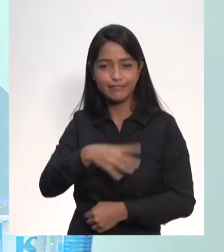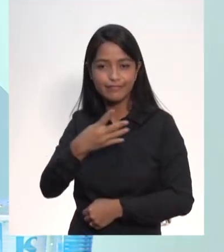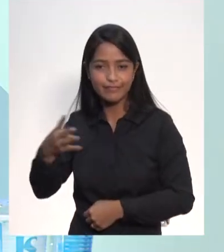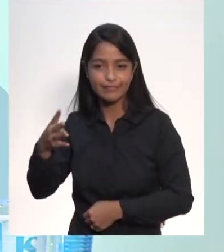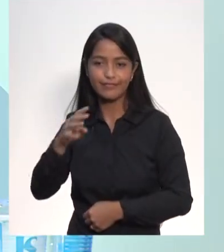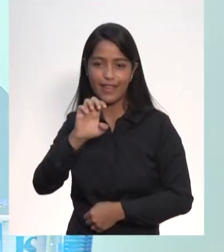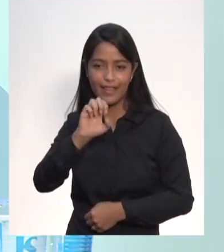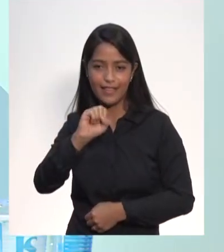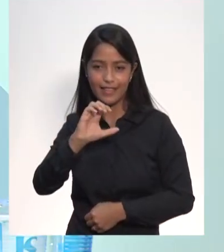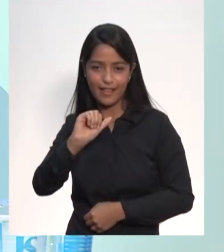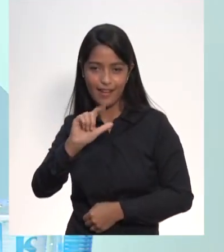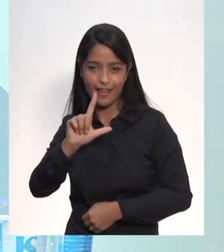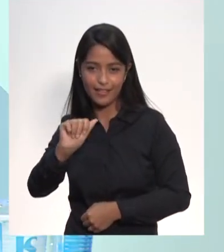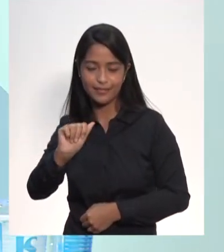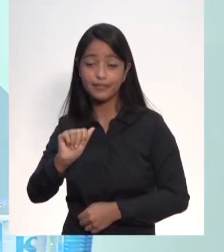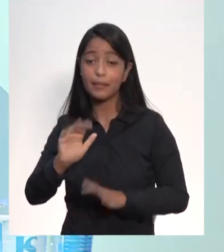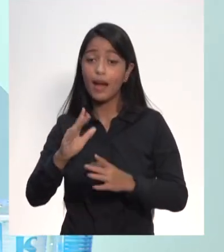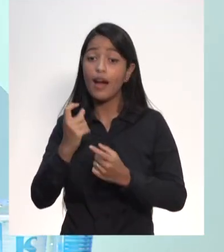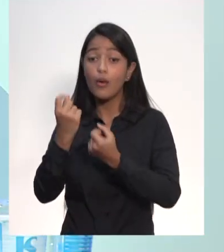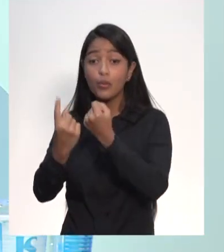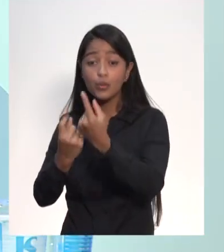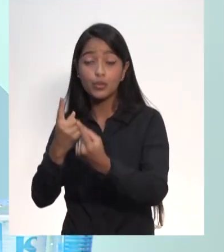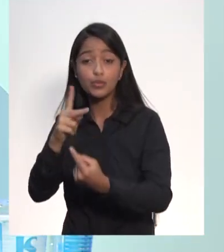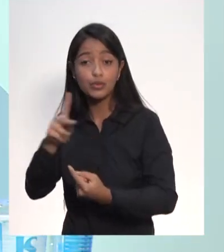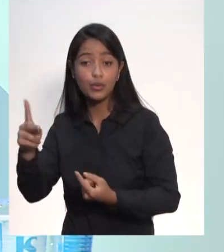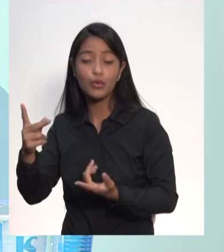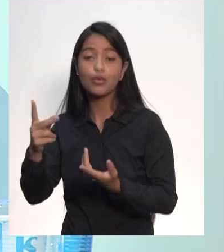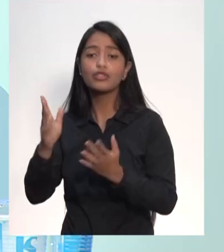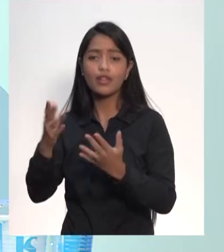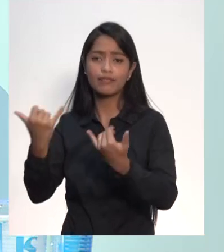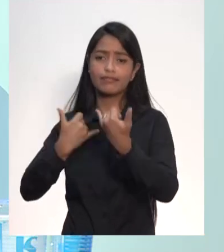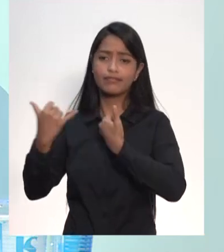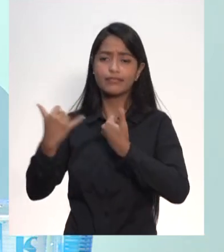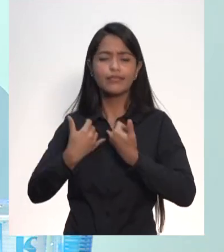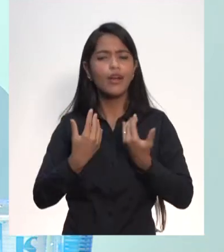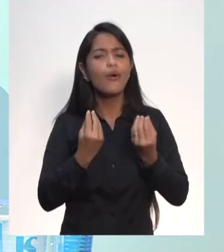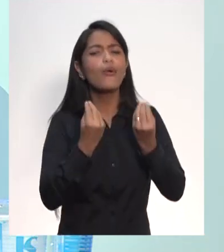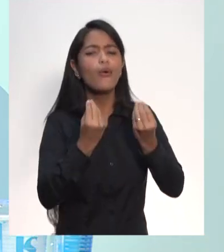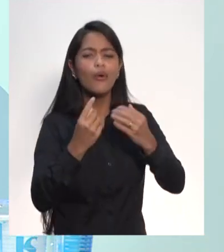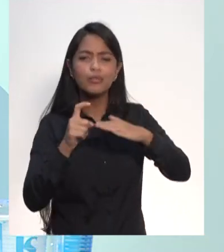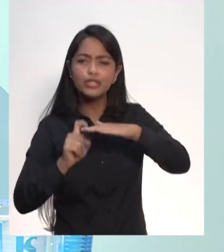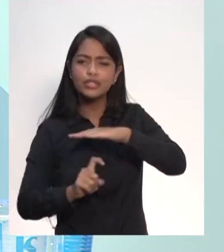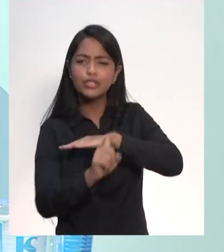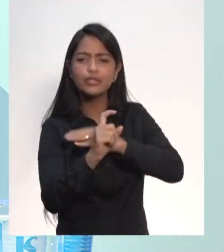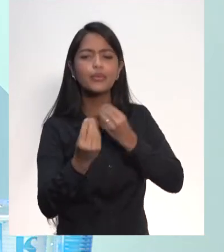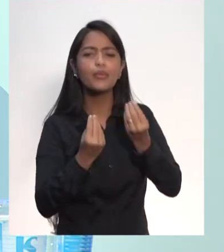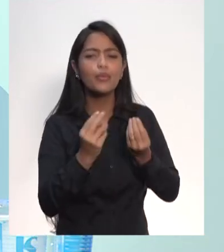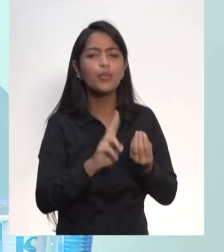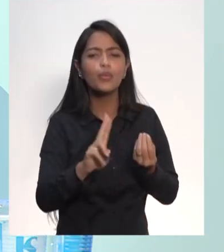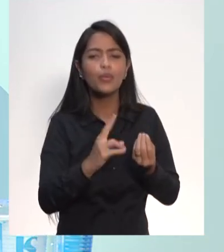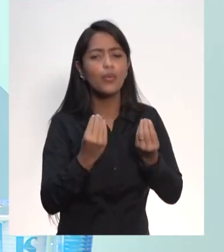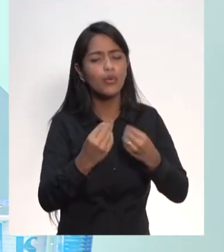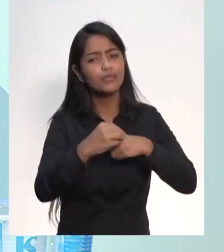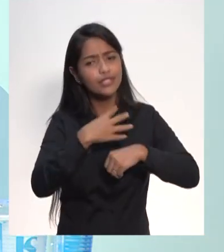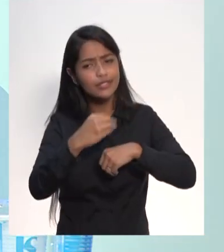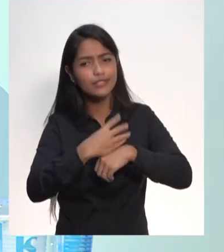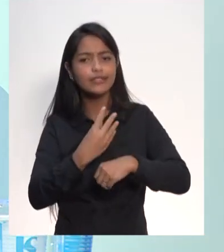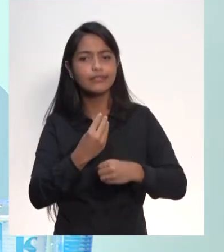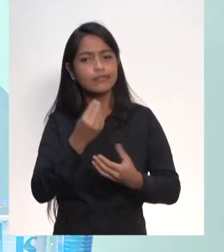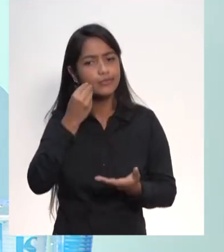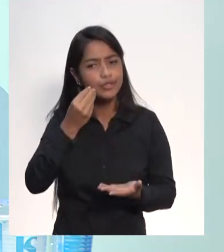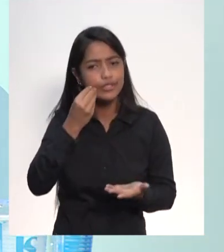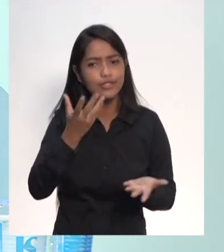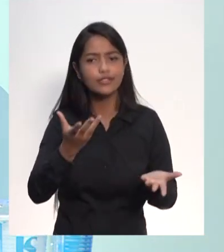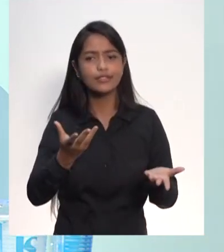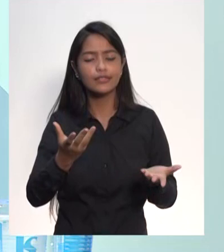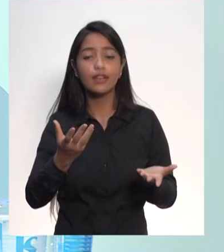alguns professores, alguns gestores têm comentado conosco, João, o Teams, como é que faz? Vocês podiam dar algumas dicas, alguns toques.